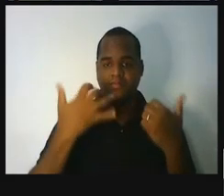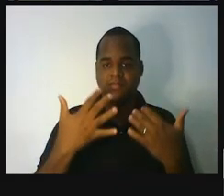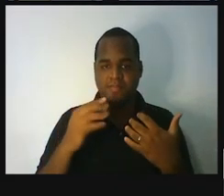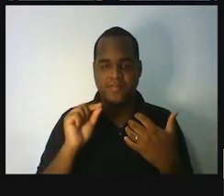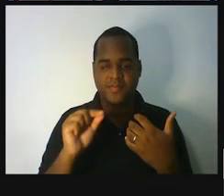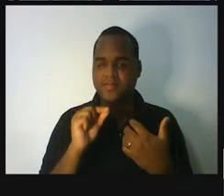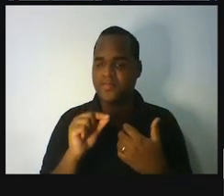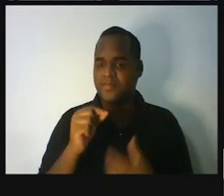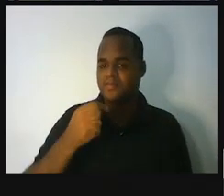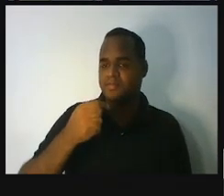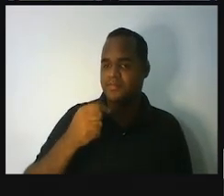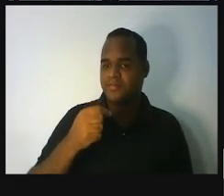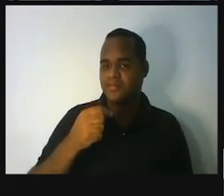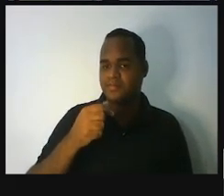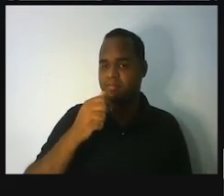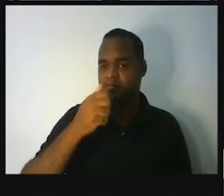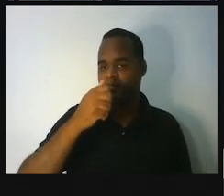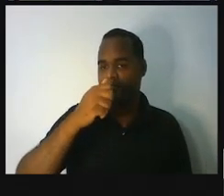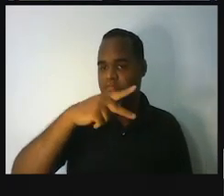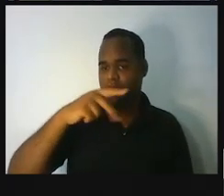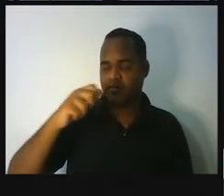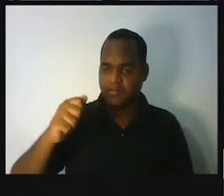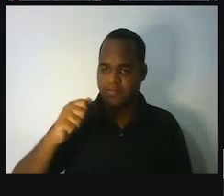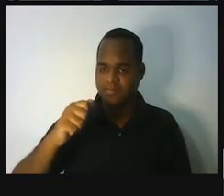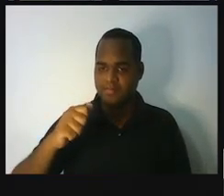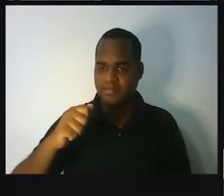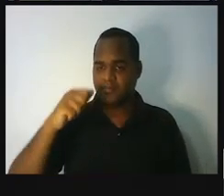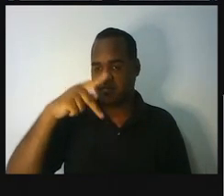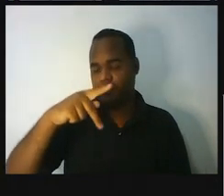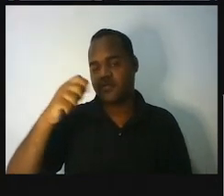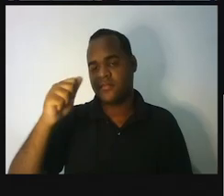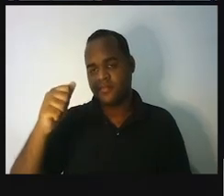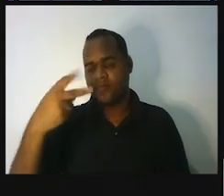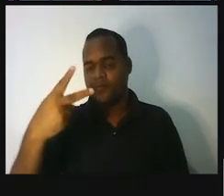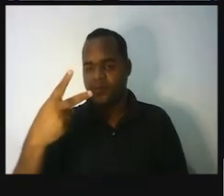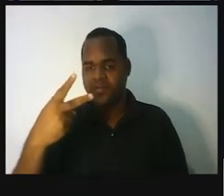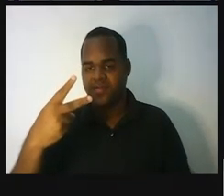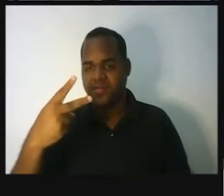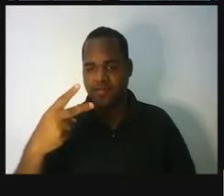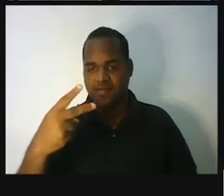os reservatórios Paulo Afonso 1 e Paulo Afonso 2,